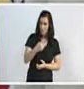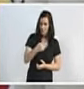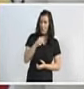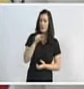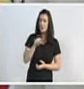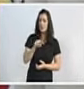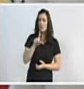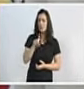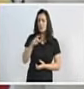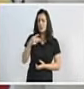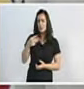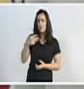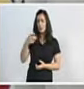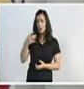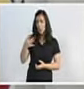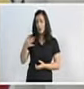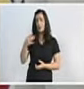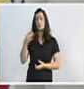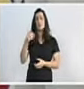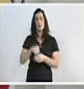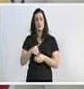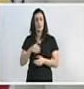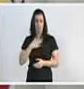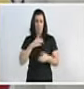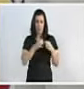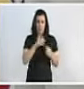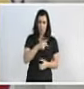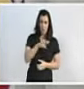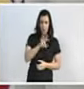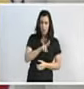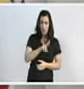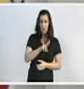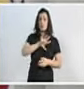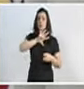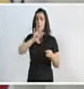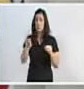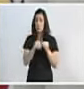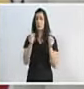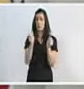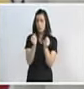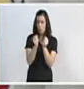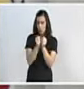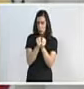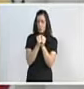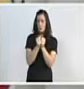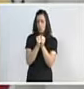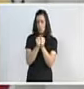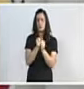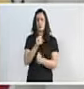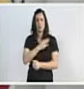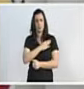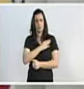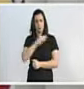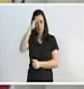104.535 votos. O meu partido PR estava aliado ao candidato